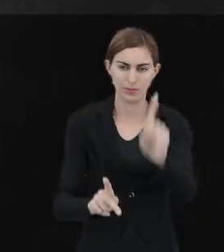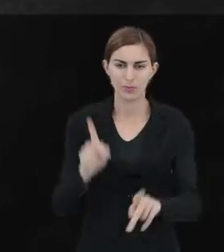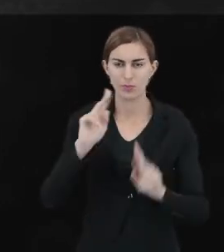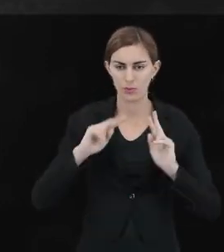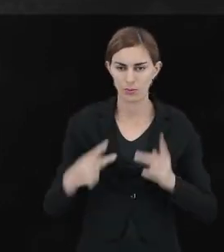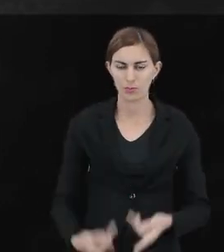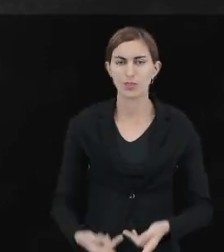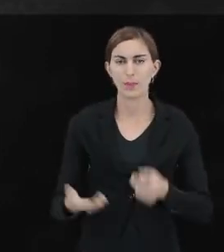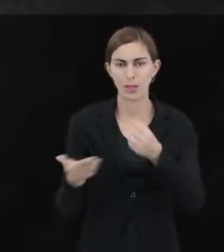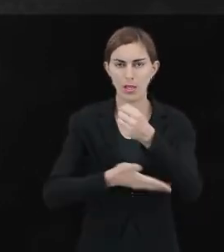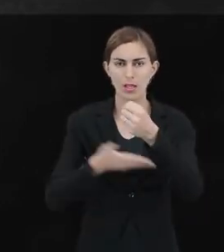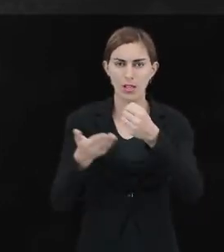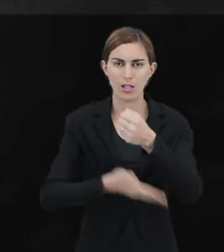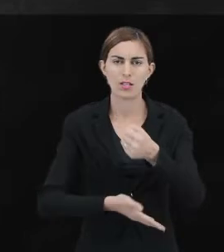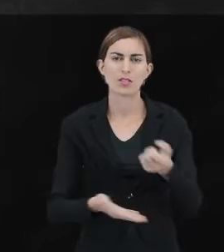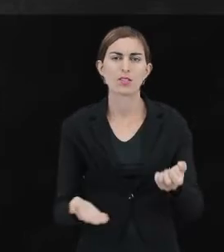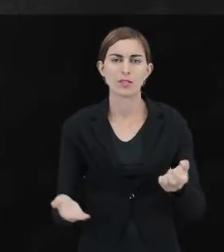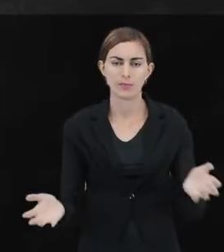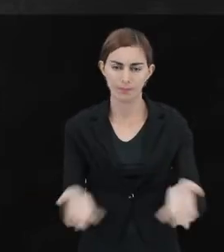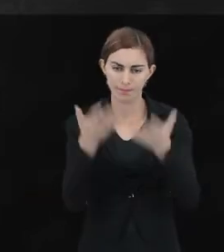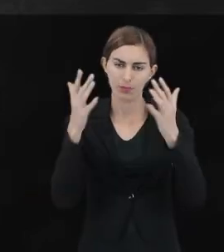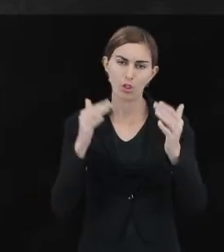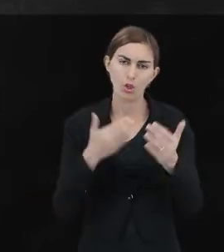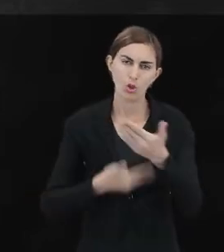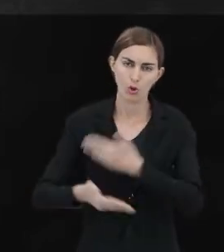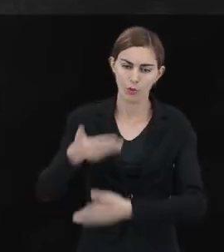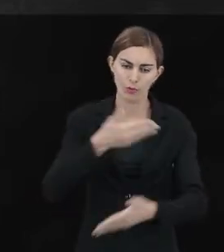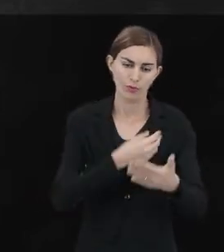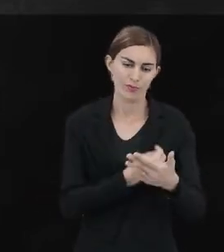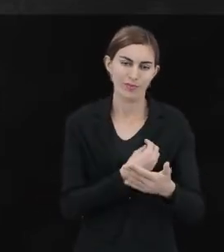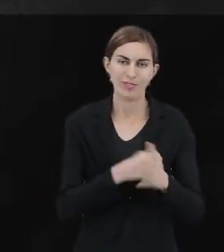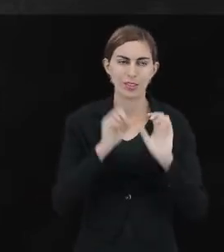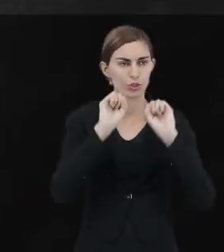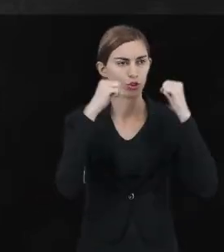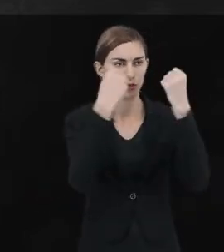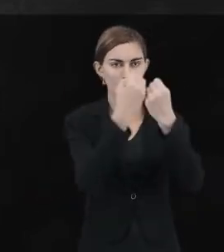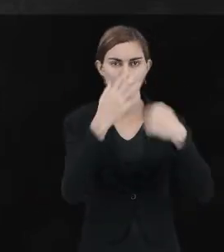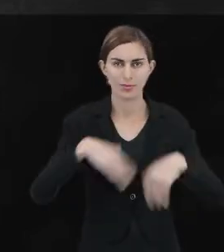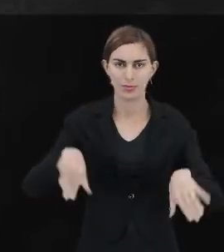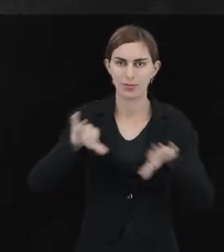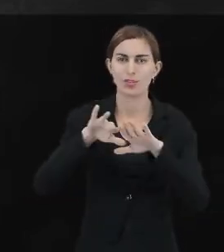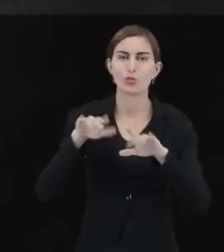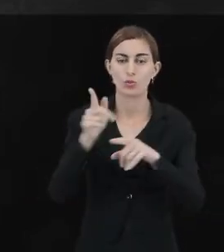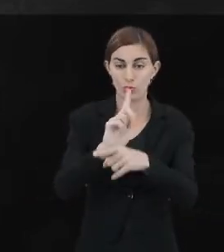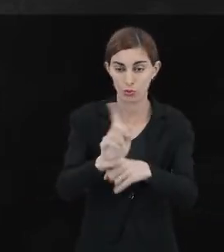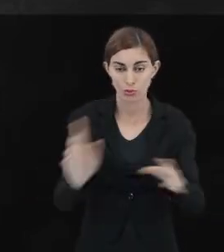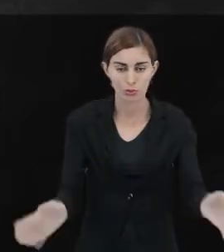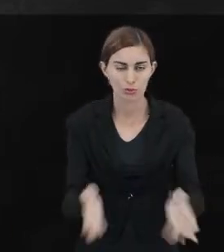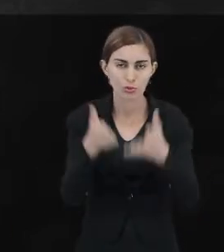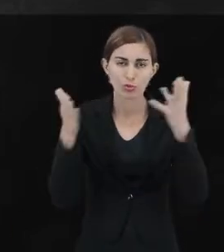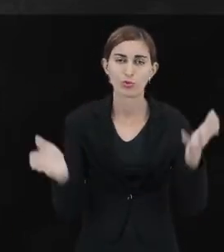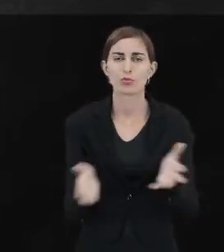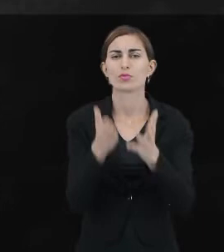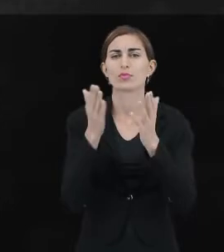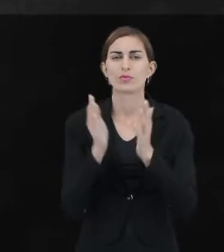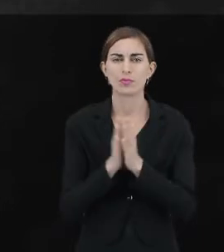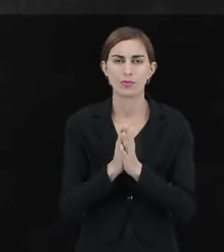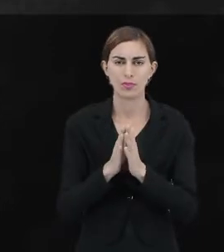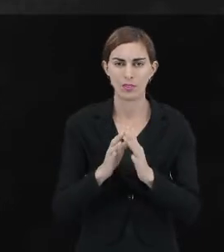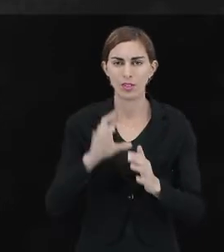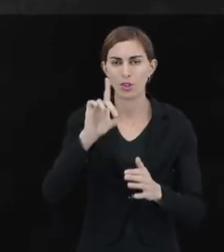bases valorativas para regular a convivência social. O gestor estimula o